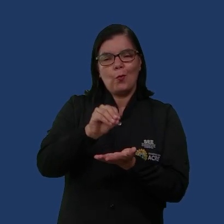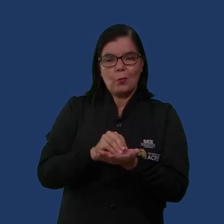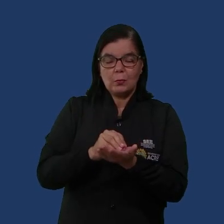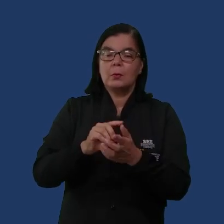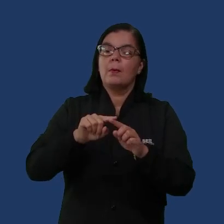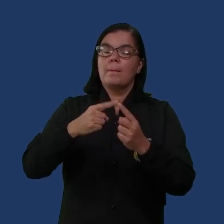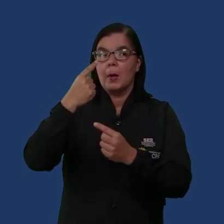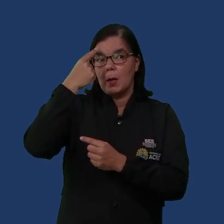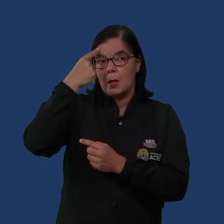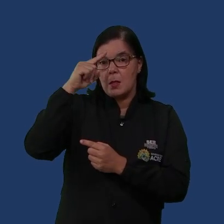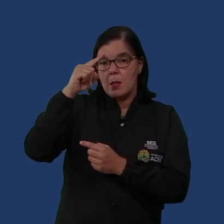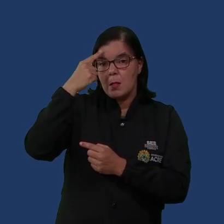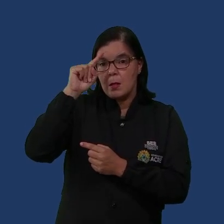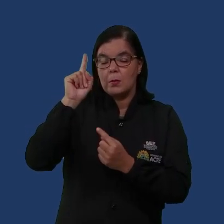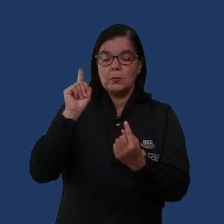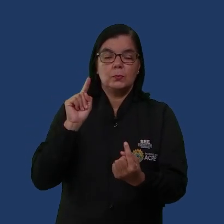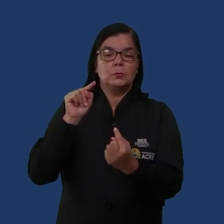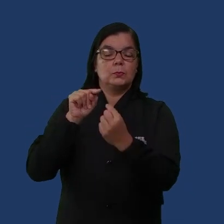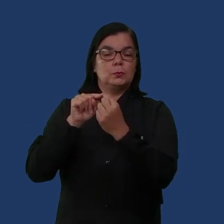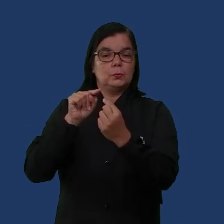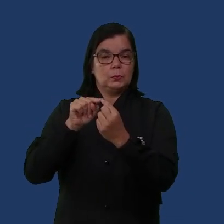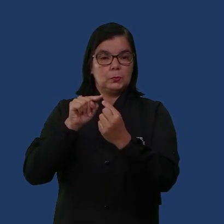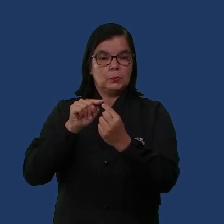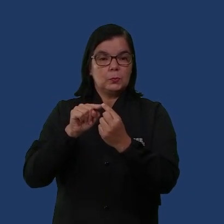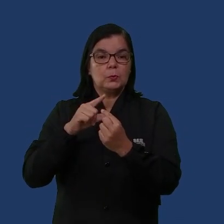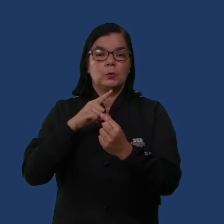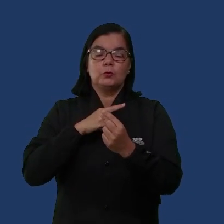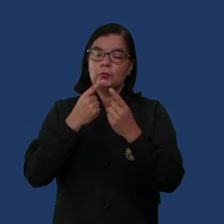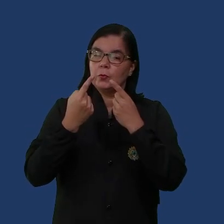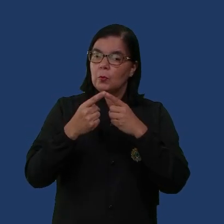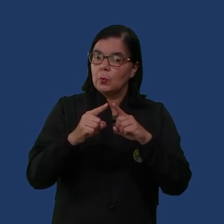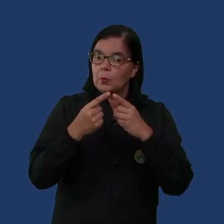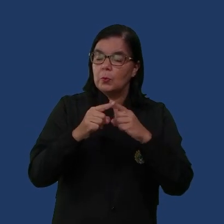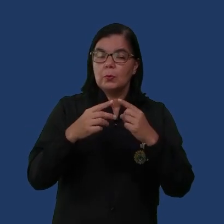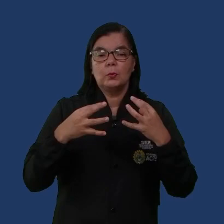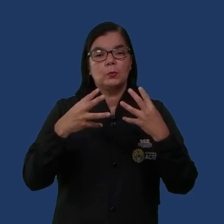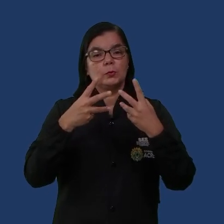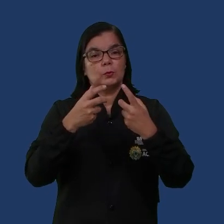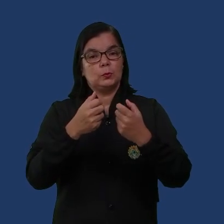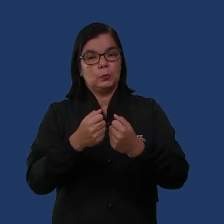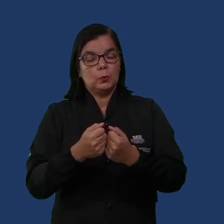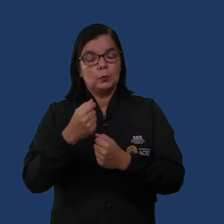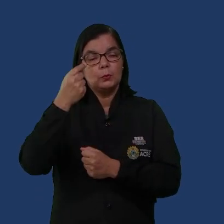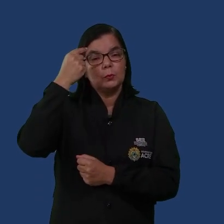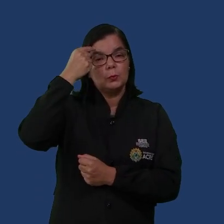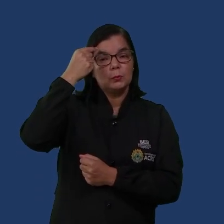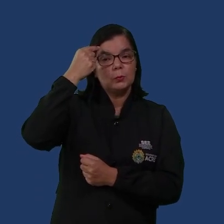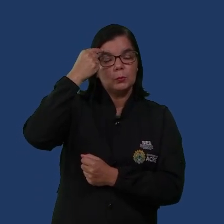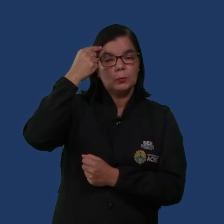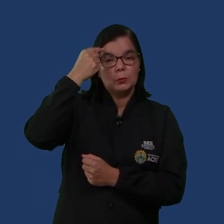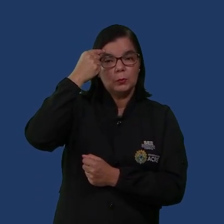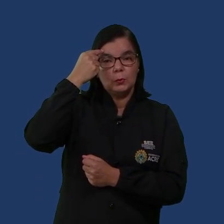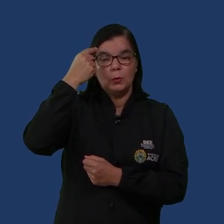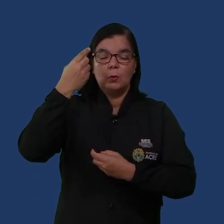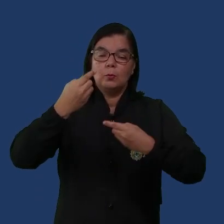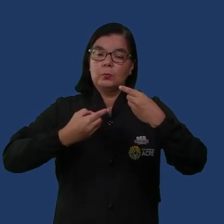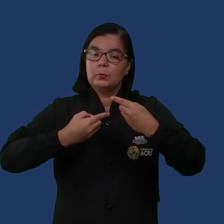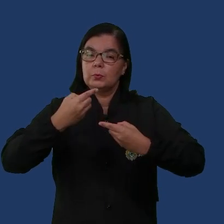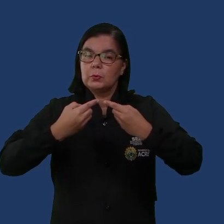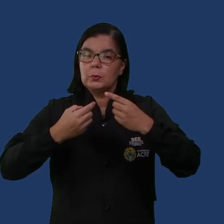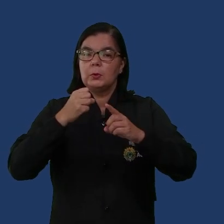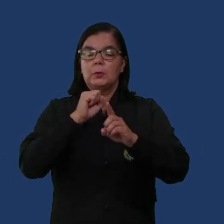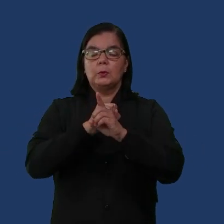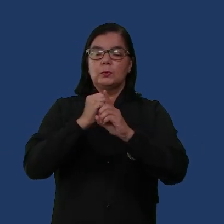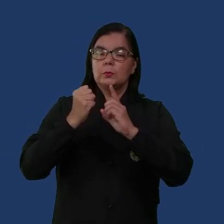é recriar com a intenção, né, de provocar toda uma questão, uma reflexão política,